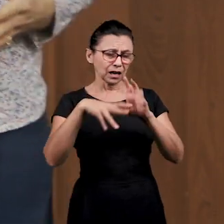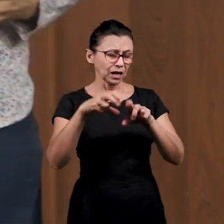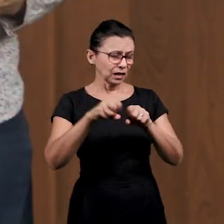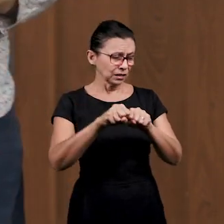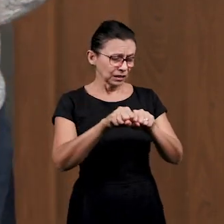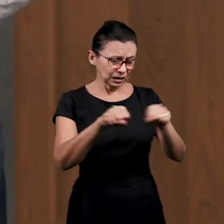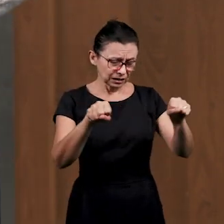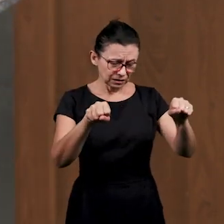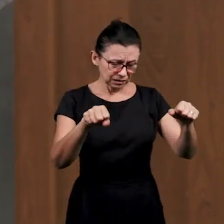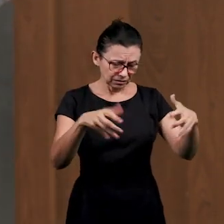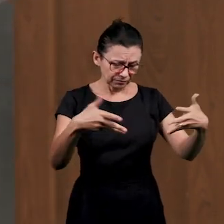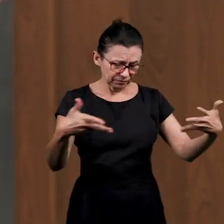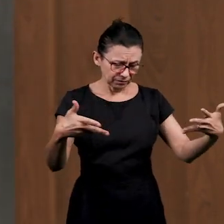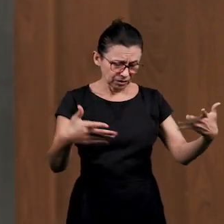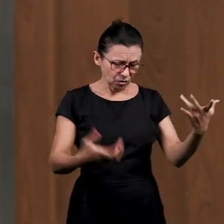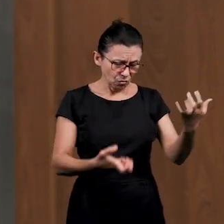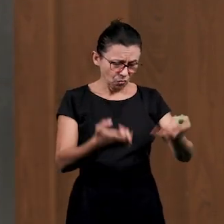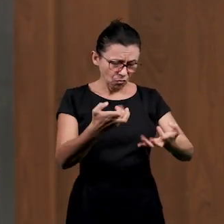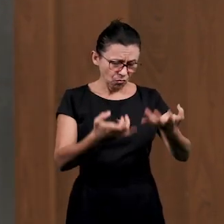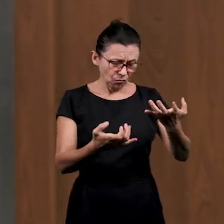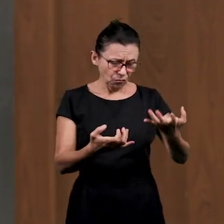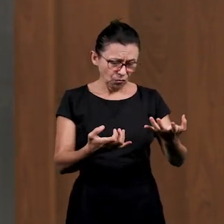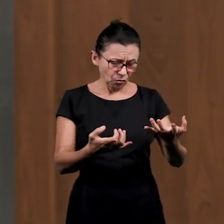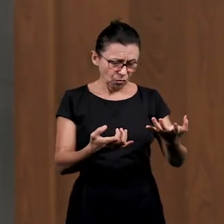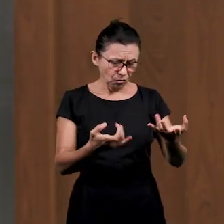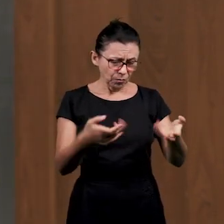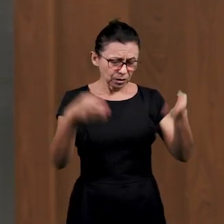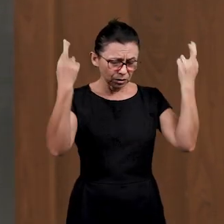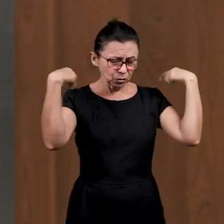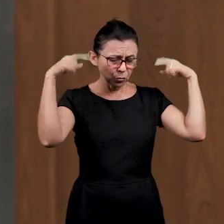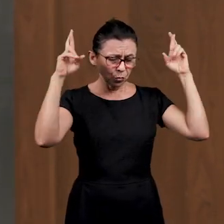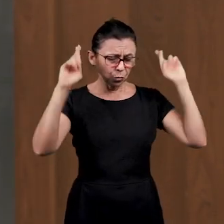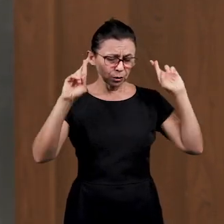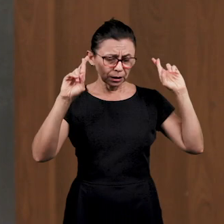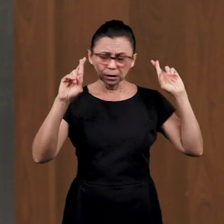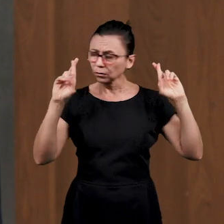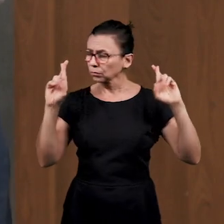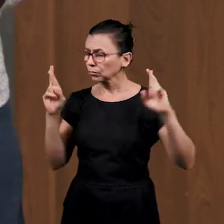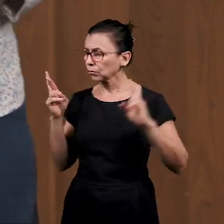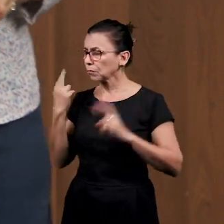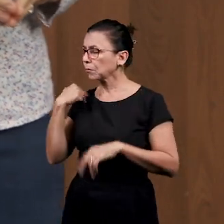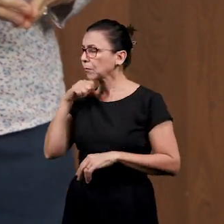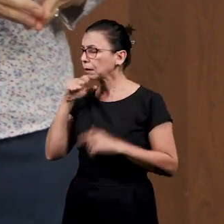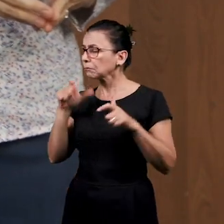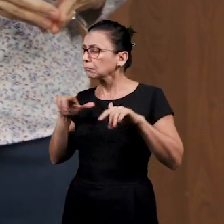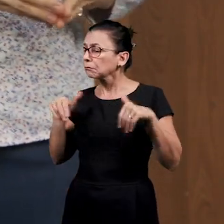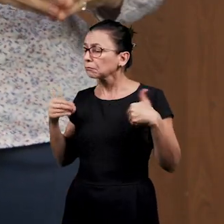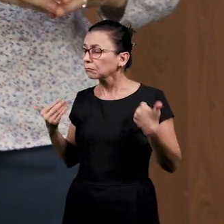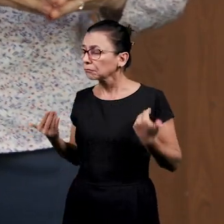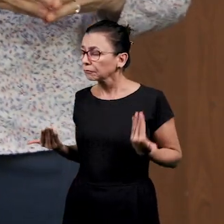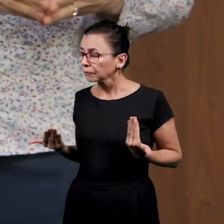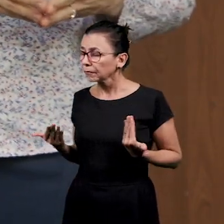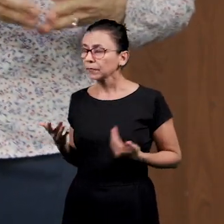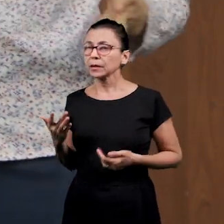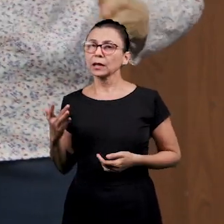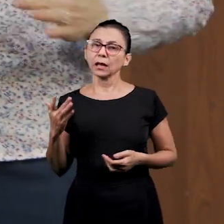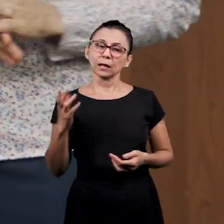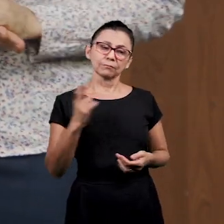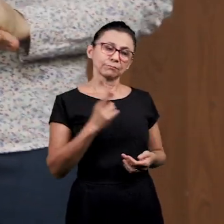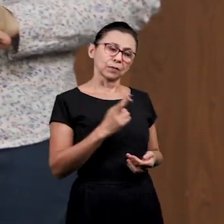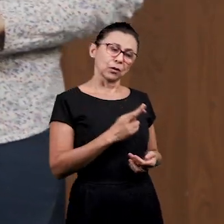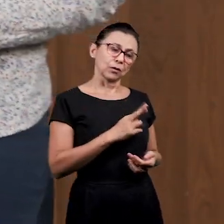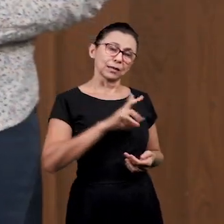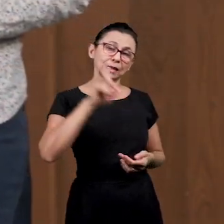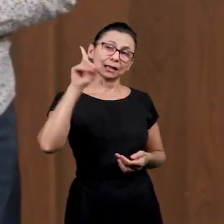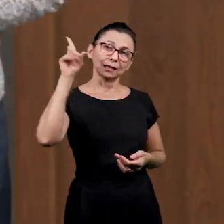e temos o fogo, mas onde está o cordeiro, pai? E Abraão disse: filho, Deus